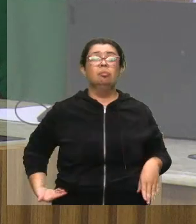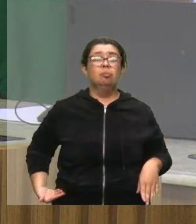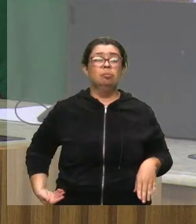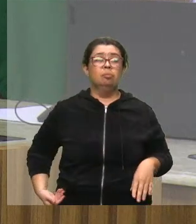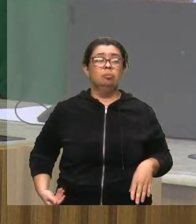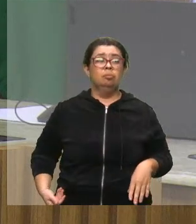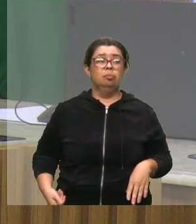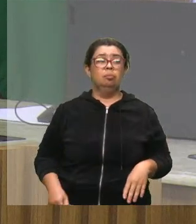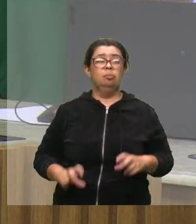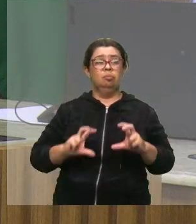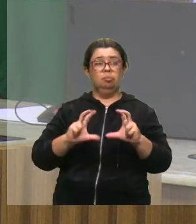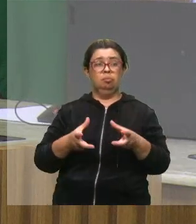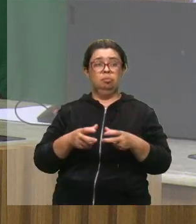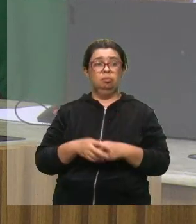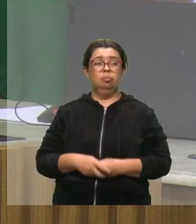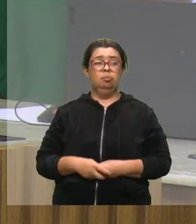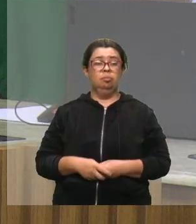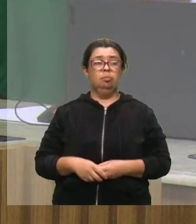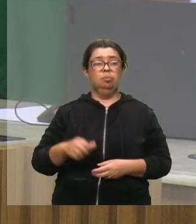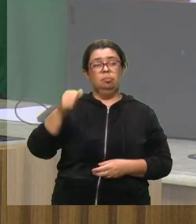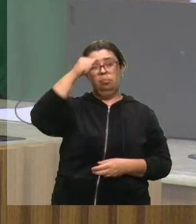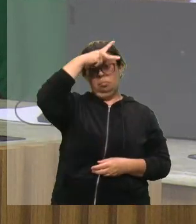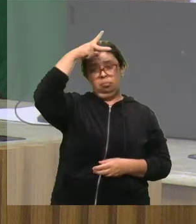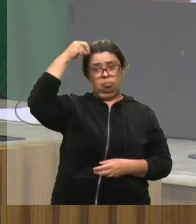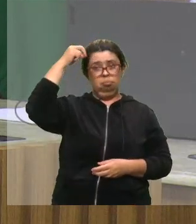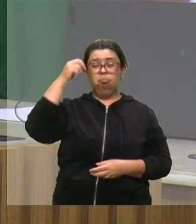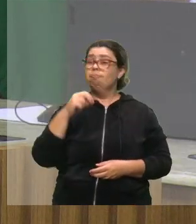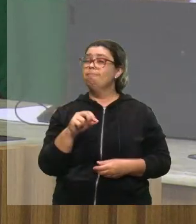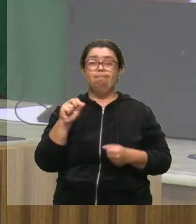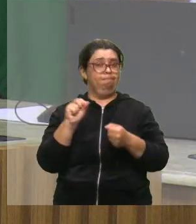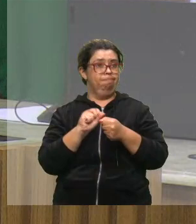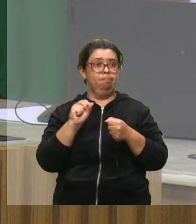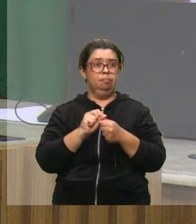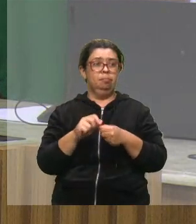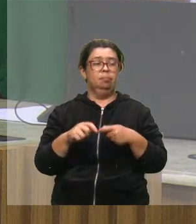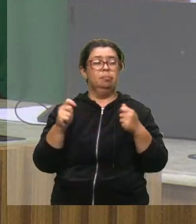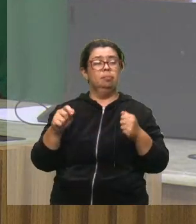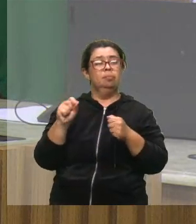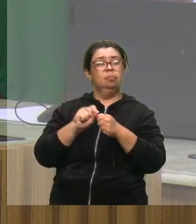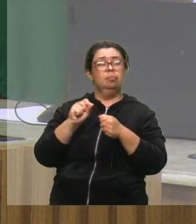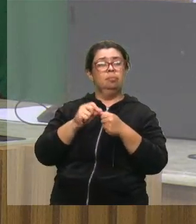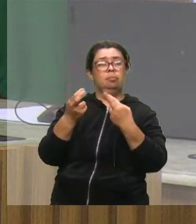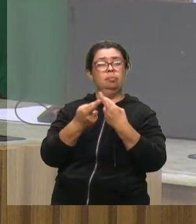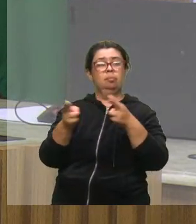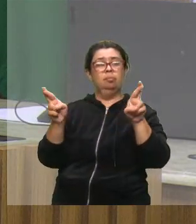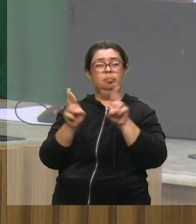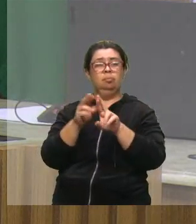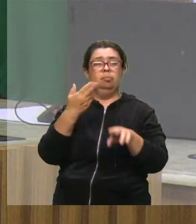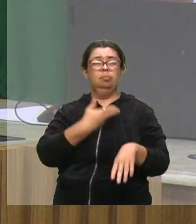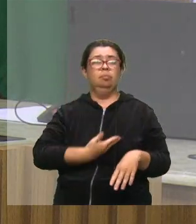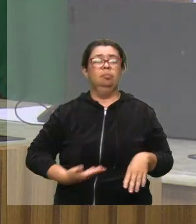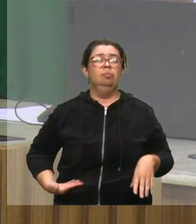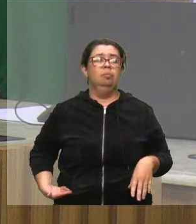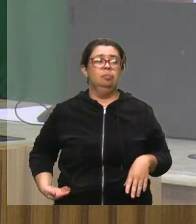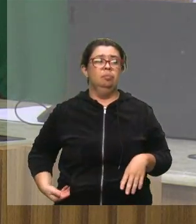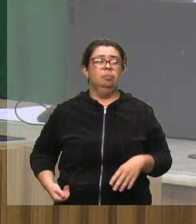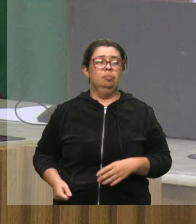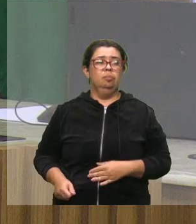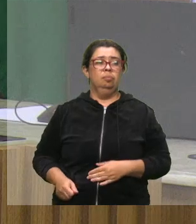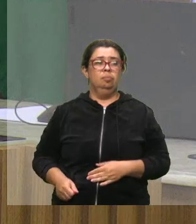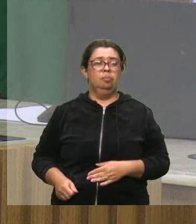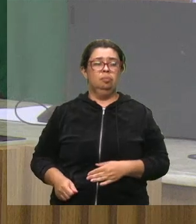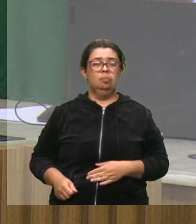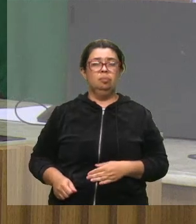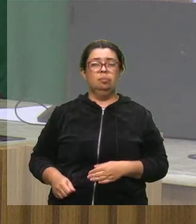Acho que a Câmara, já que a Prefeitura não faz, poderia estimular audiências públicas nos mais diferentes